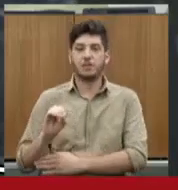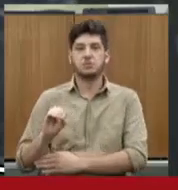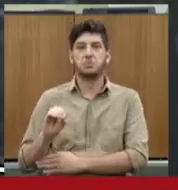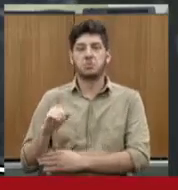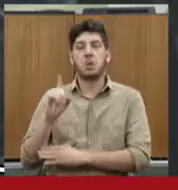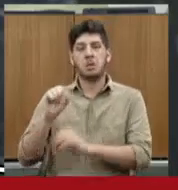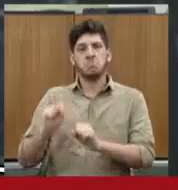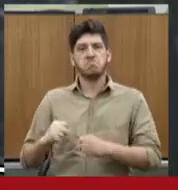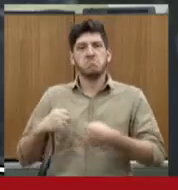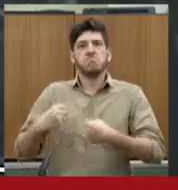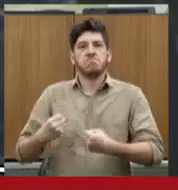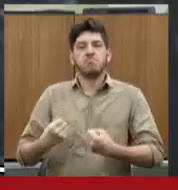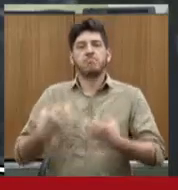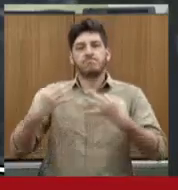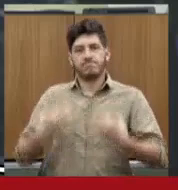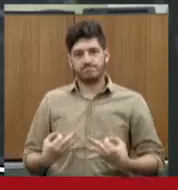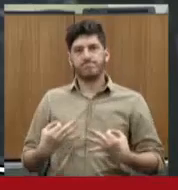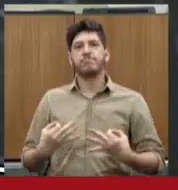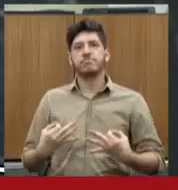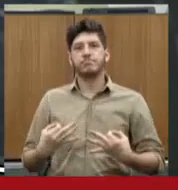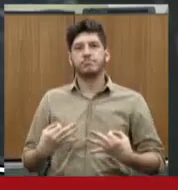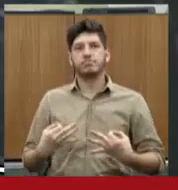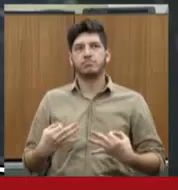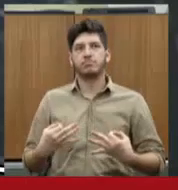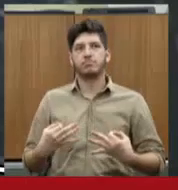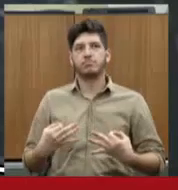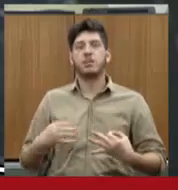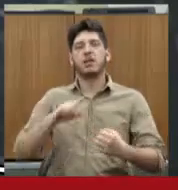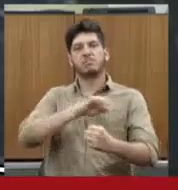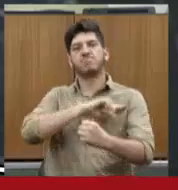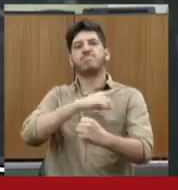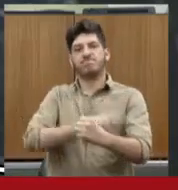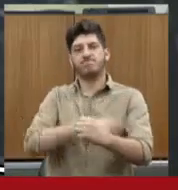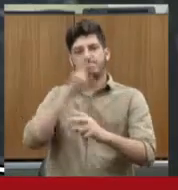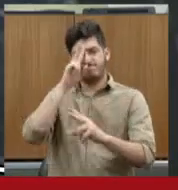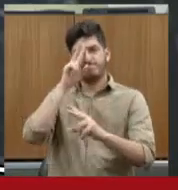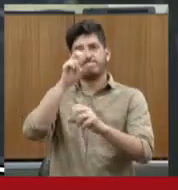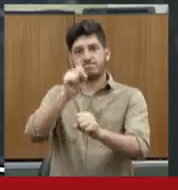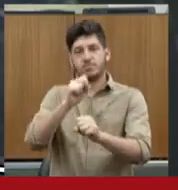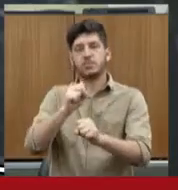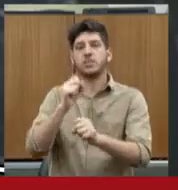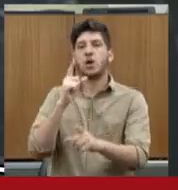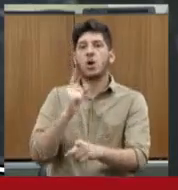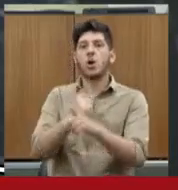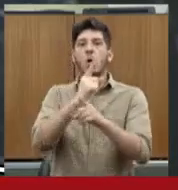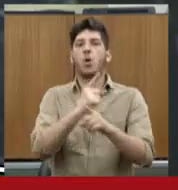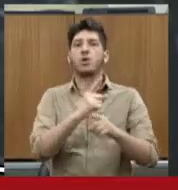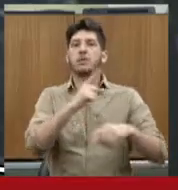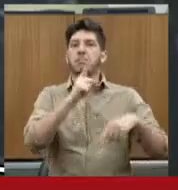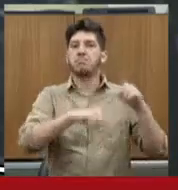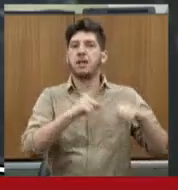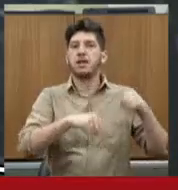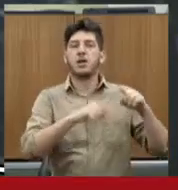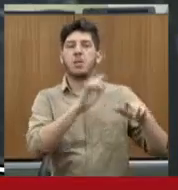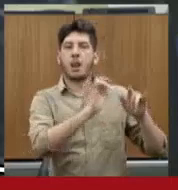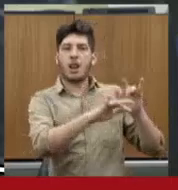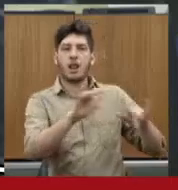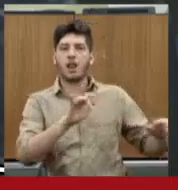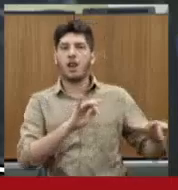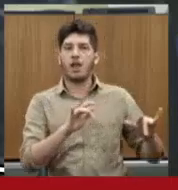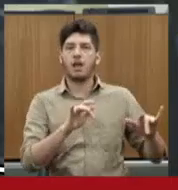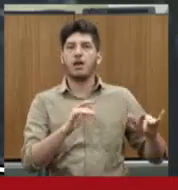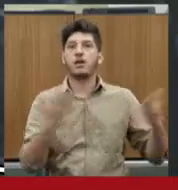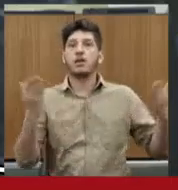caráter, improvisa de forças de mão de ferro, acha recursos em abundância e nos põe pela